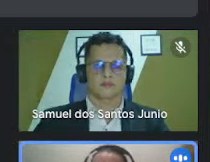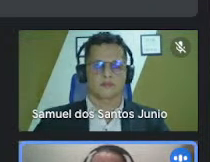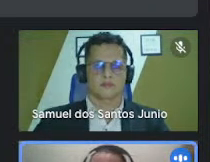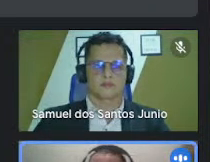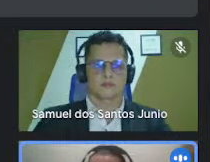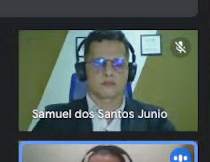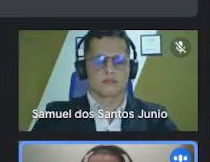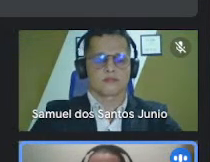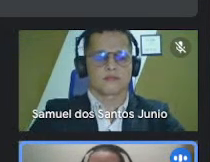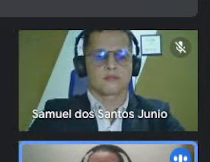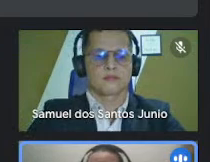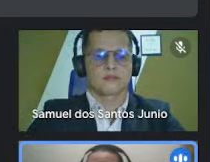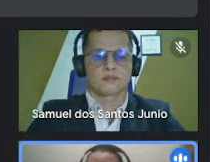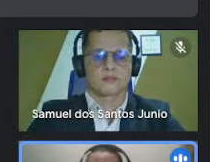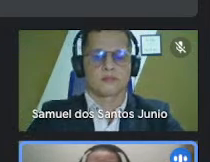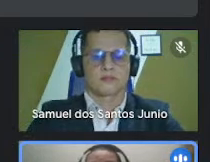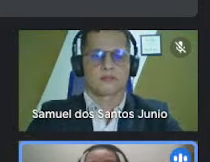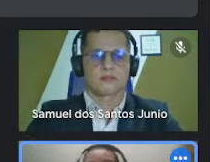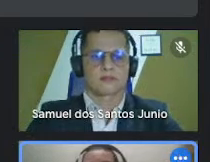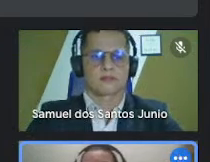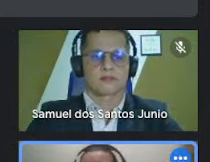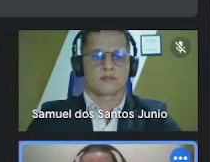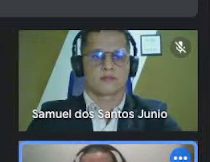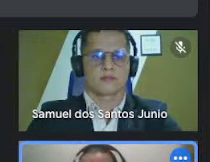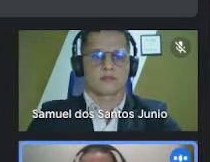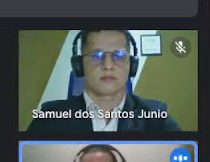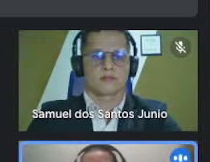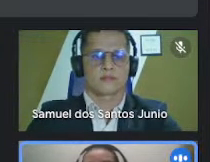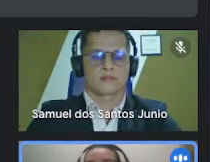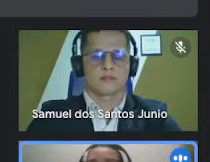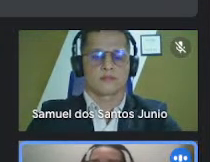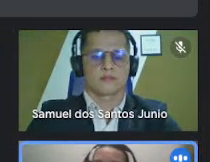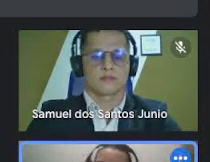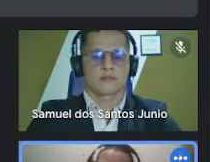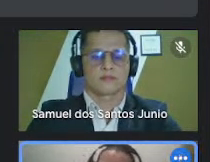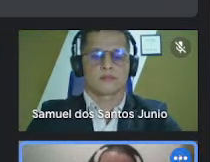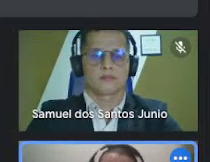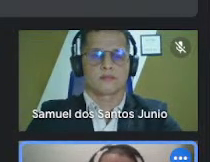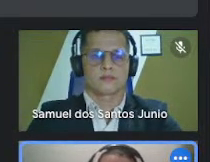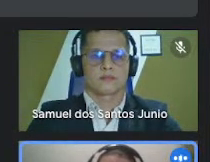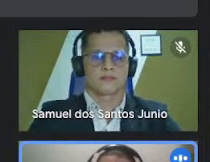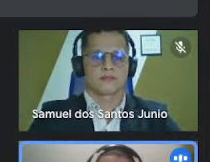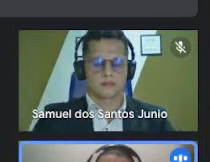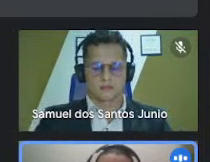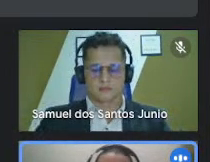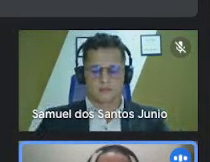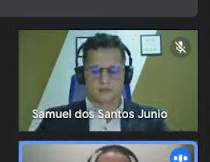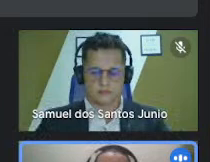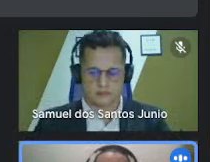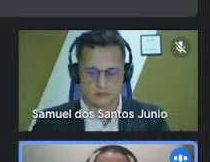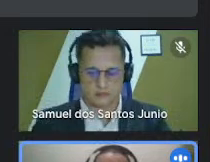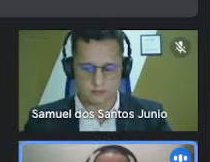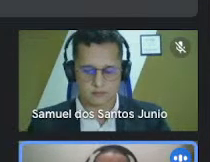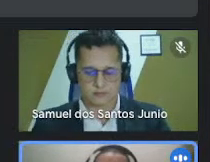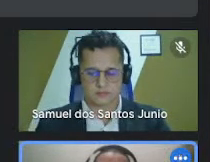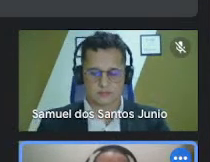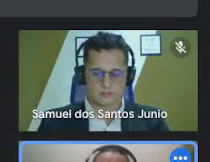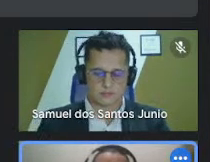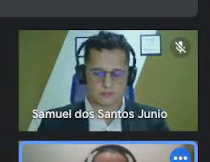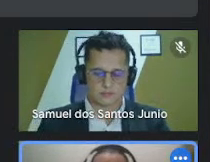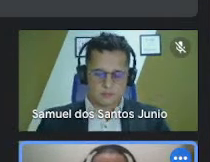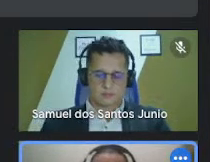nossas análises e que devem ser conhecidas também pelos pesquisadores que submetem projeto